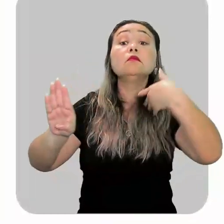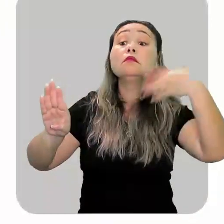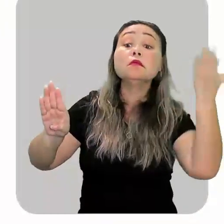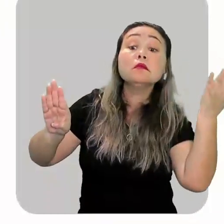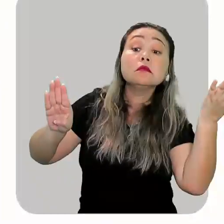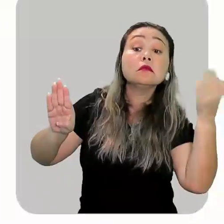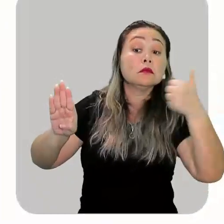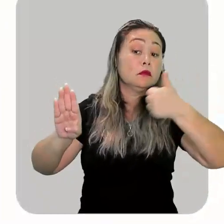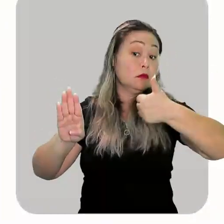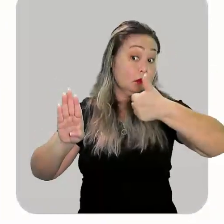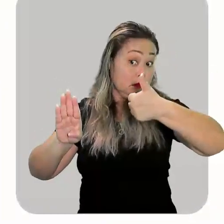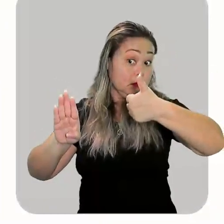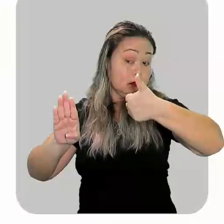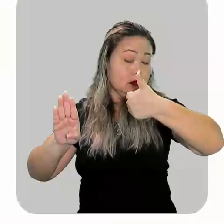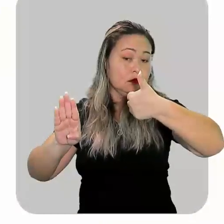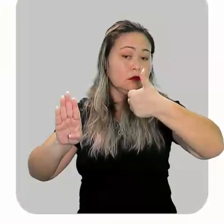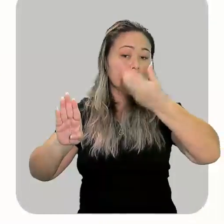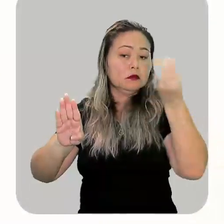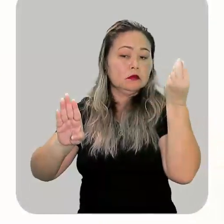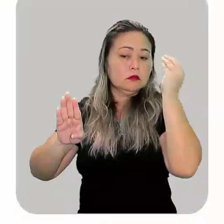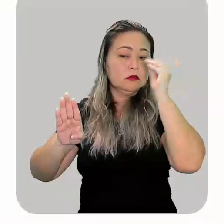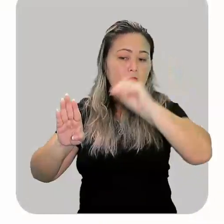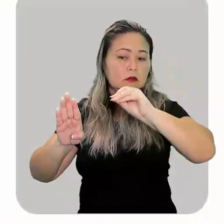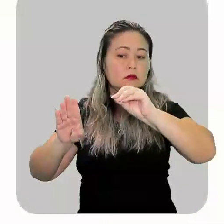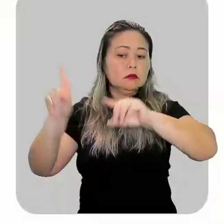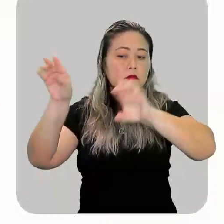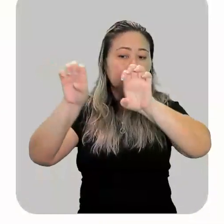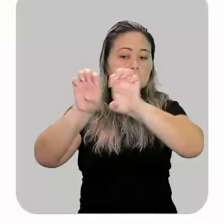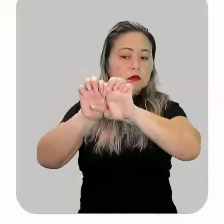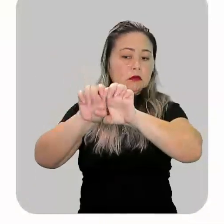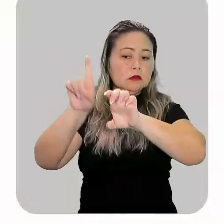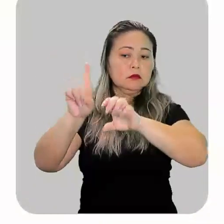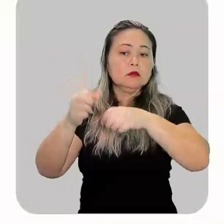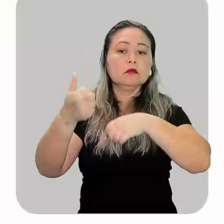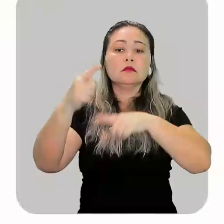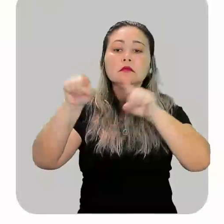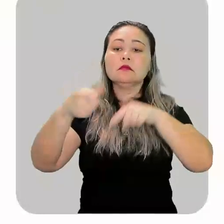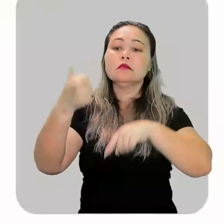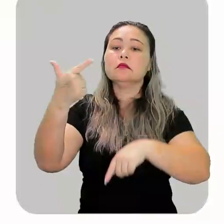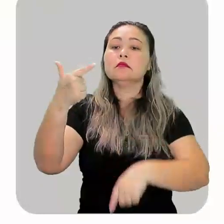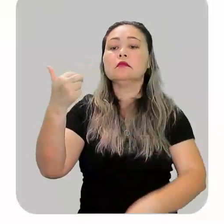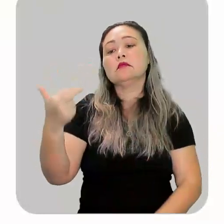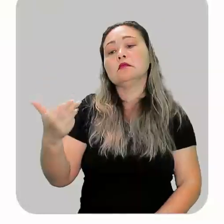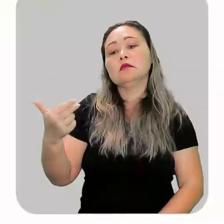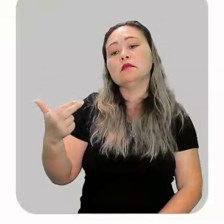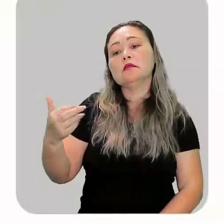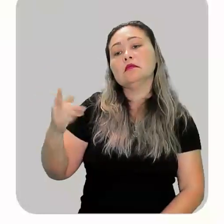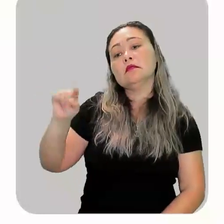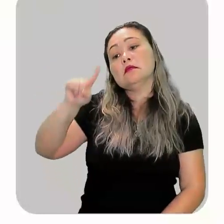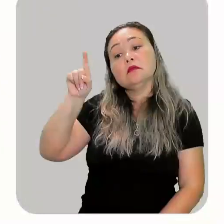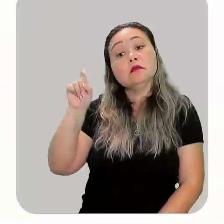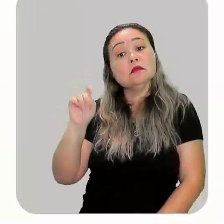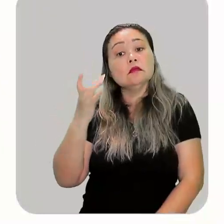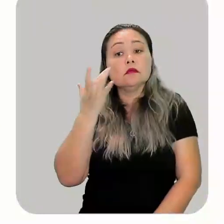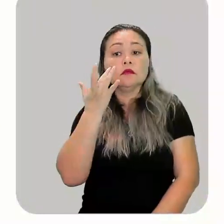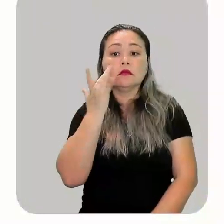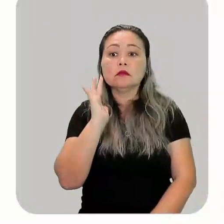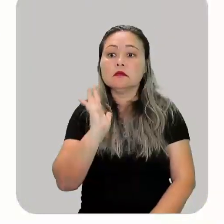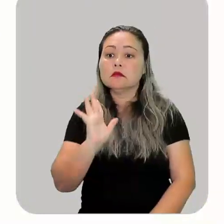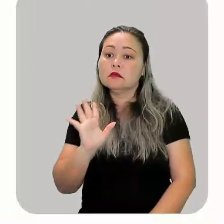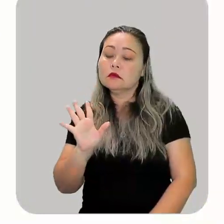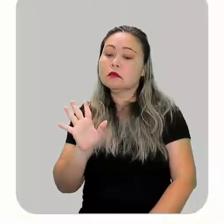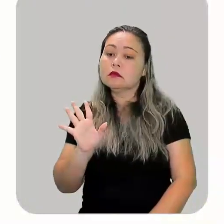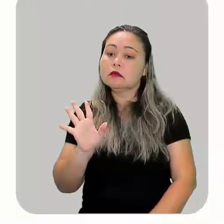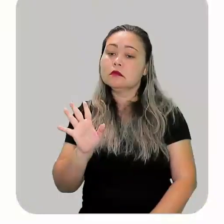B? O 1 da minha equação, isso, né? A ao quadrado é igual a quem? Aí aqui é que eu estou